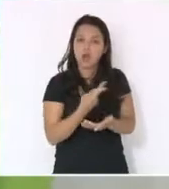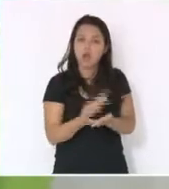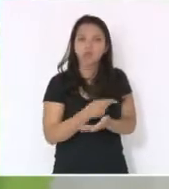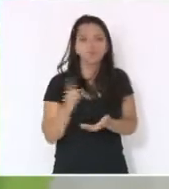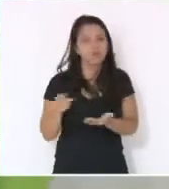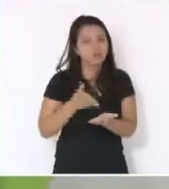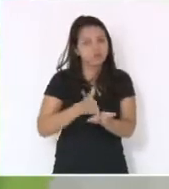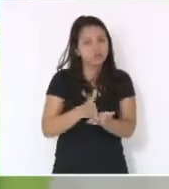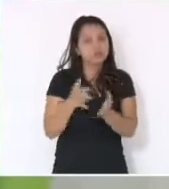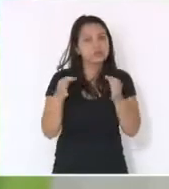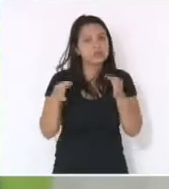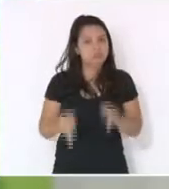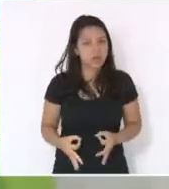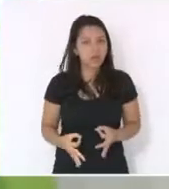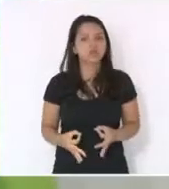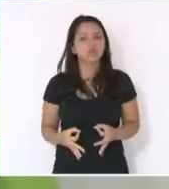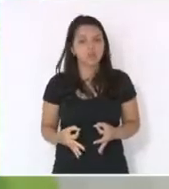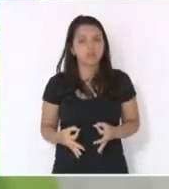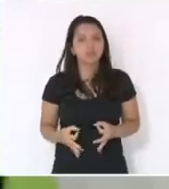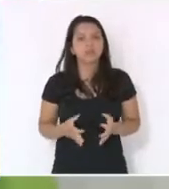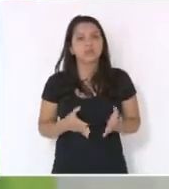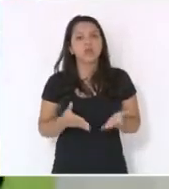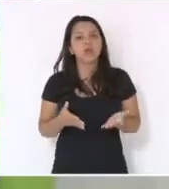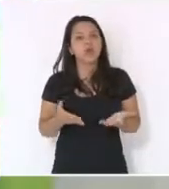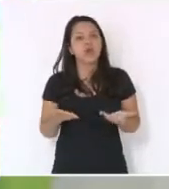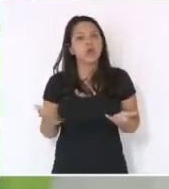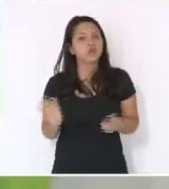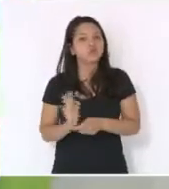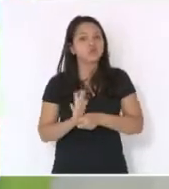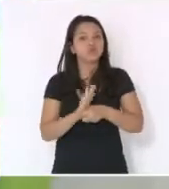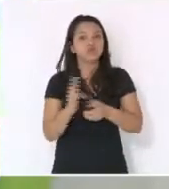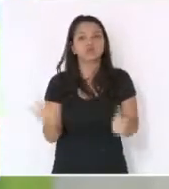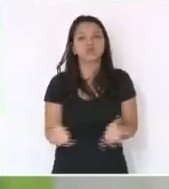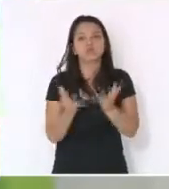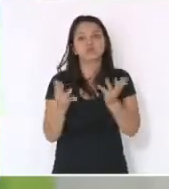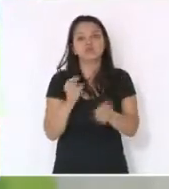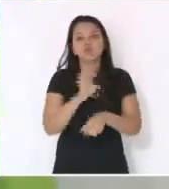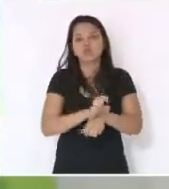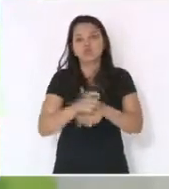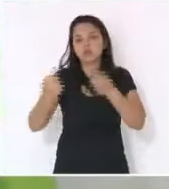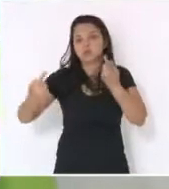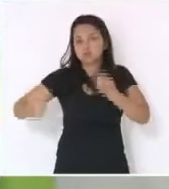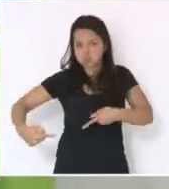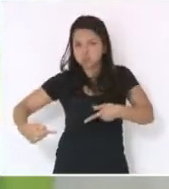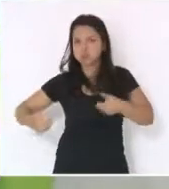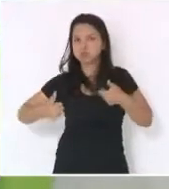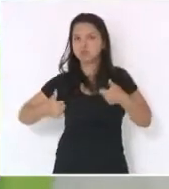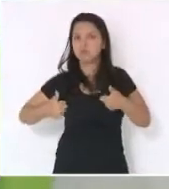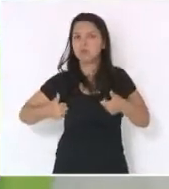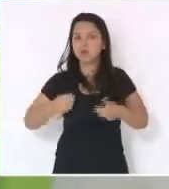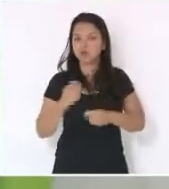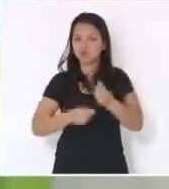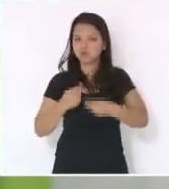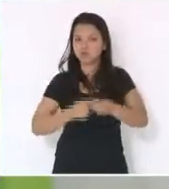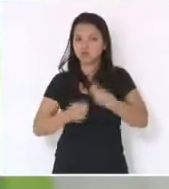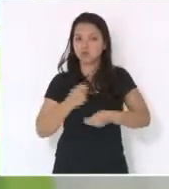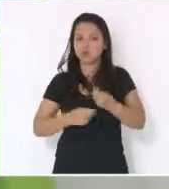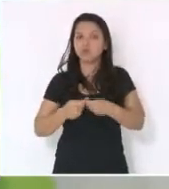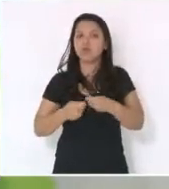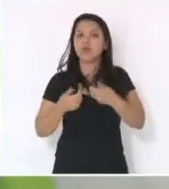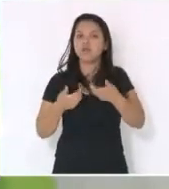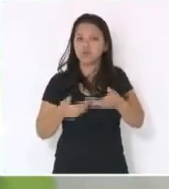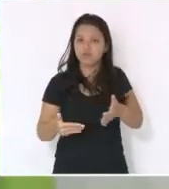as alterações, tornando ainda o nosso Estado mais competitivo com certeza vai atrair mais investimentos para o